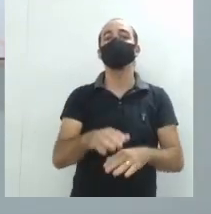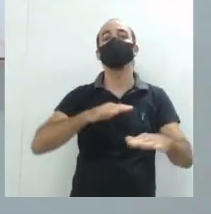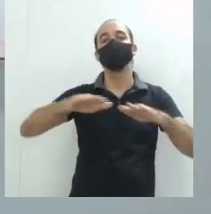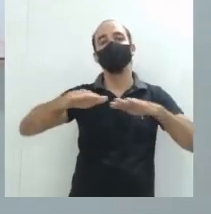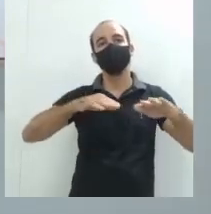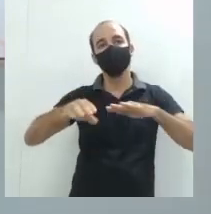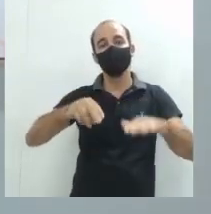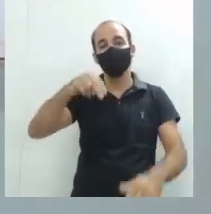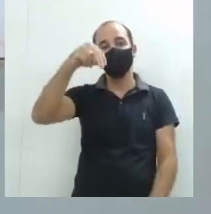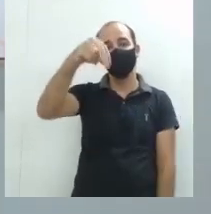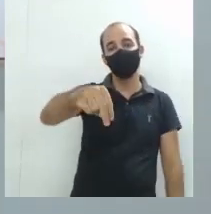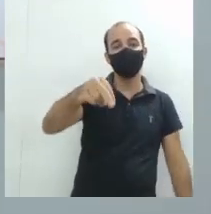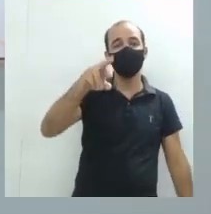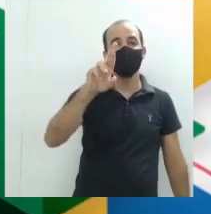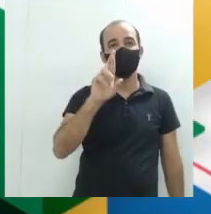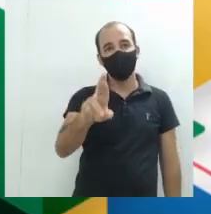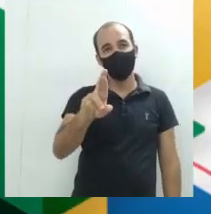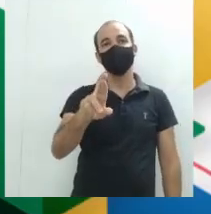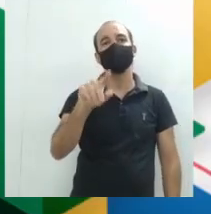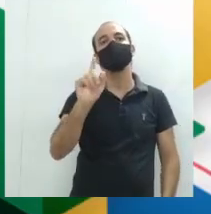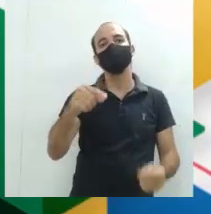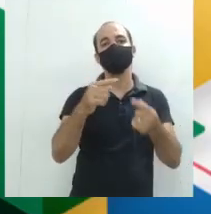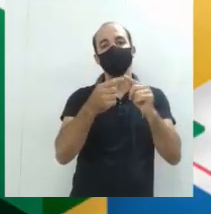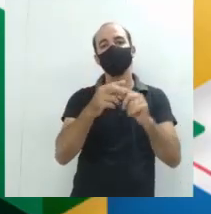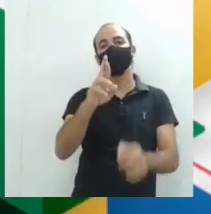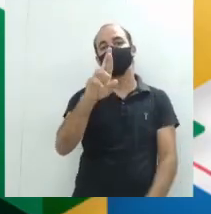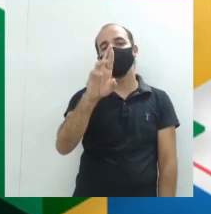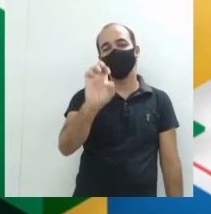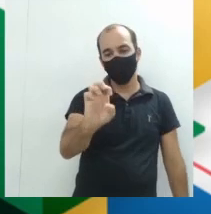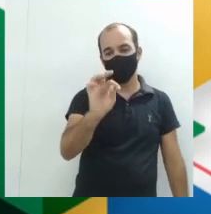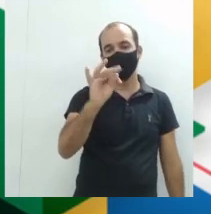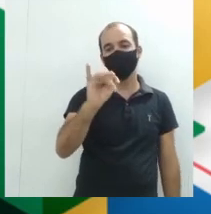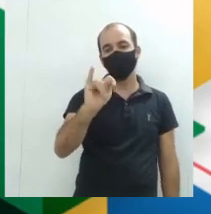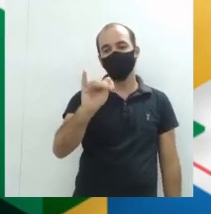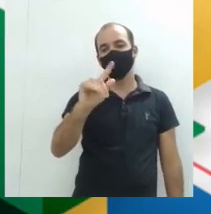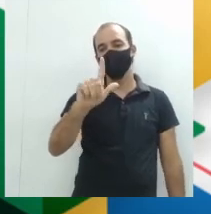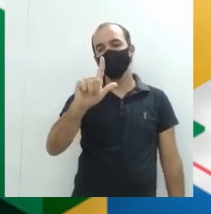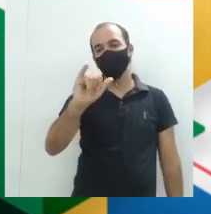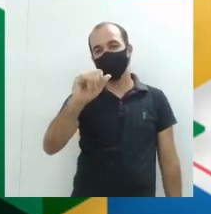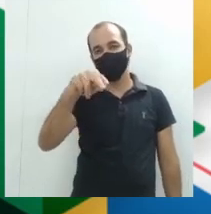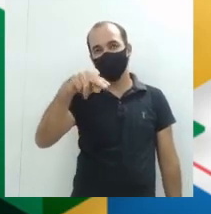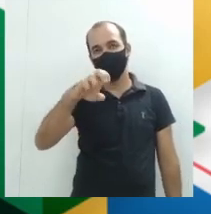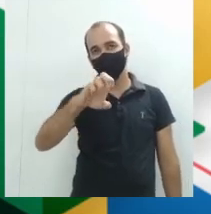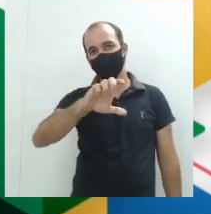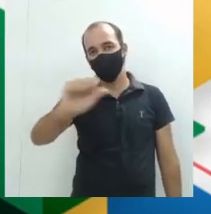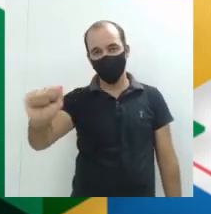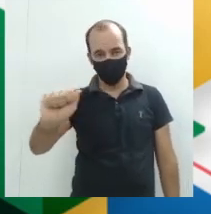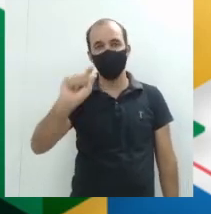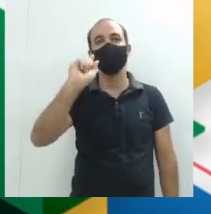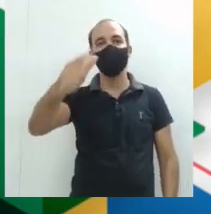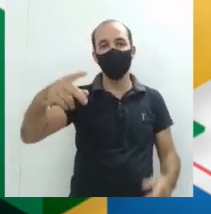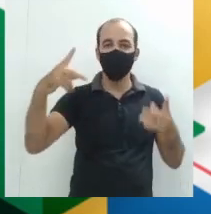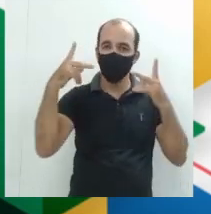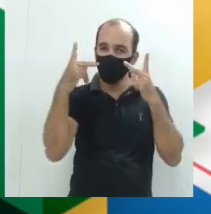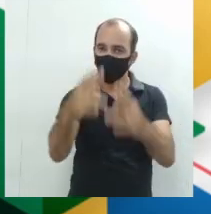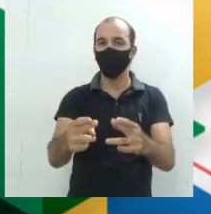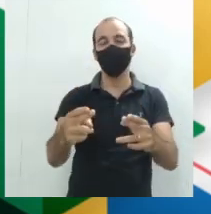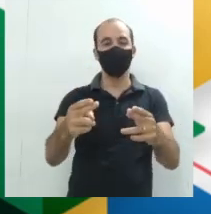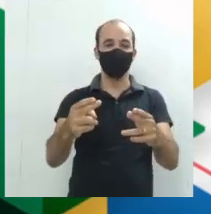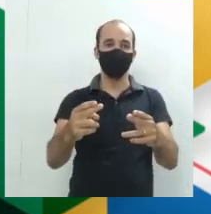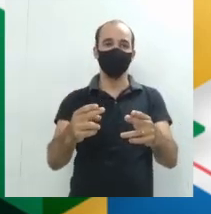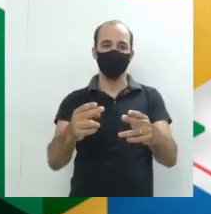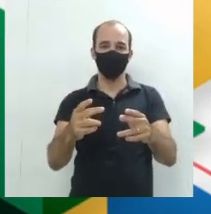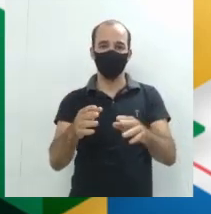movimento retilíneo. Olha na tela, povo de Deus. Na trajetória retilínea, tu tem